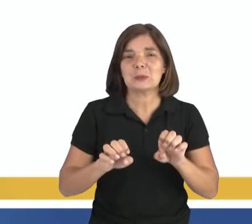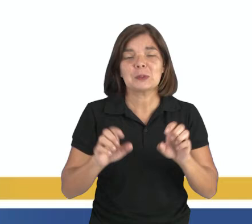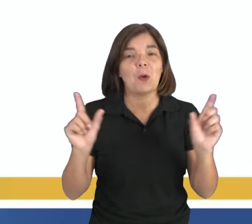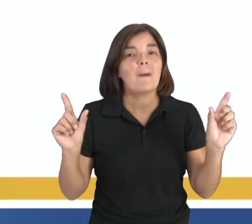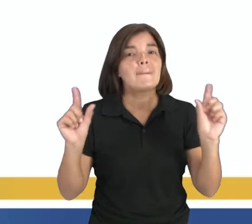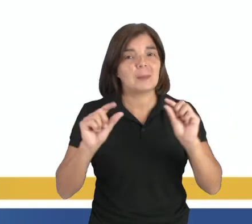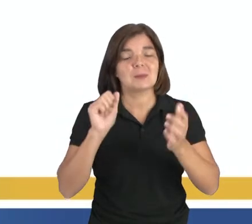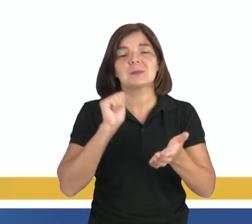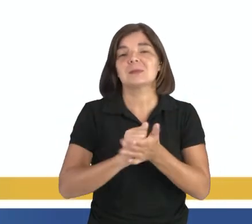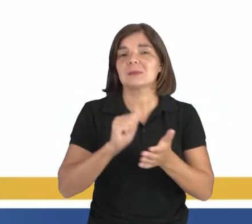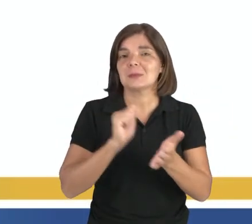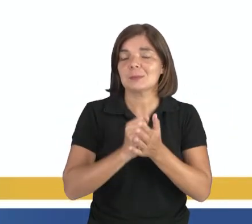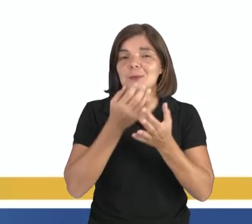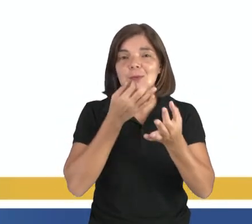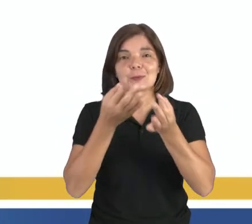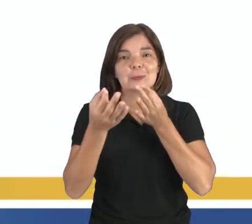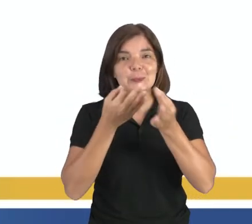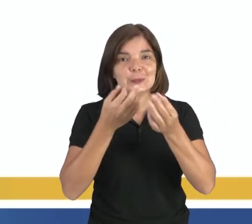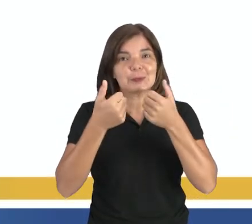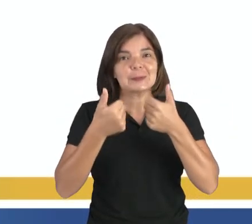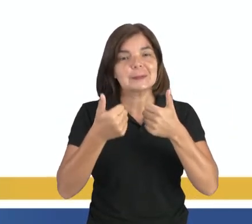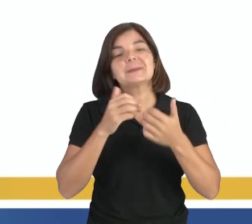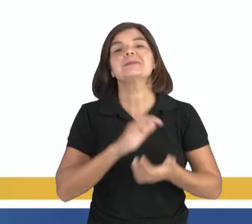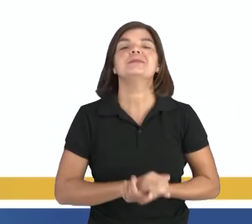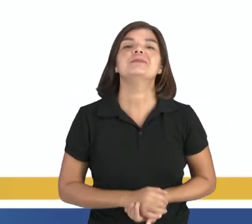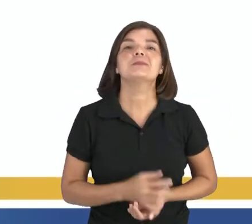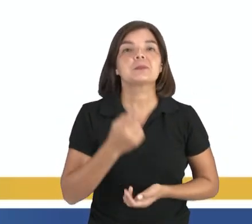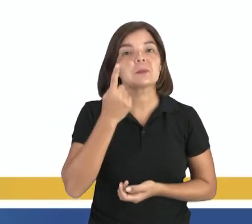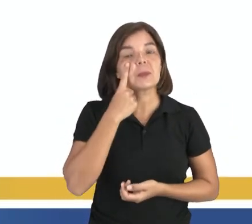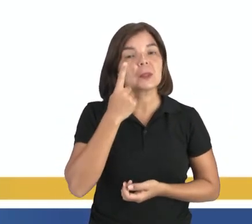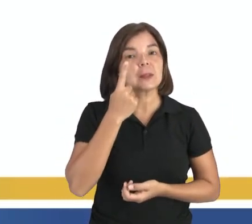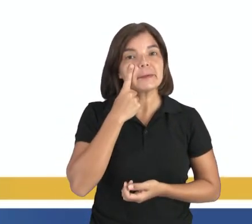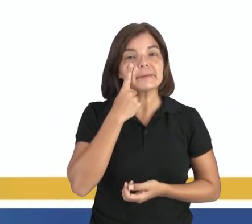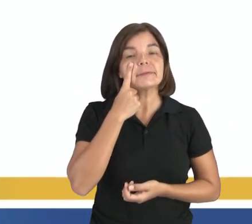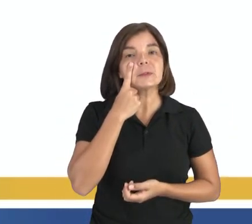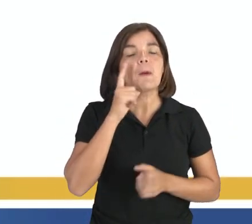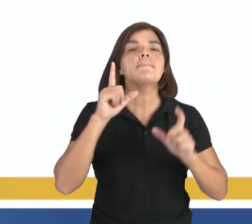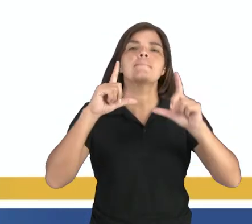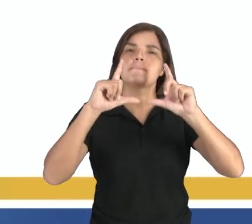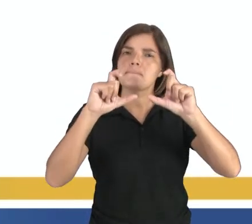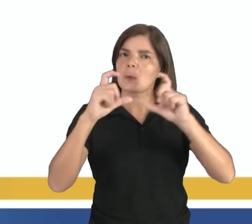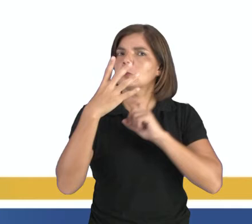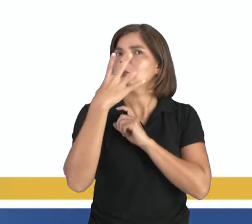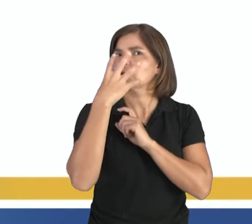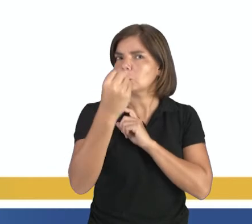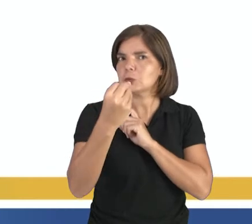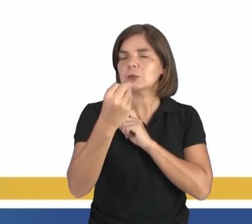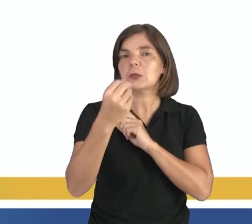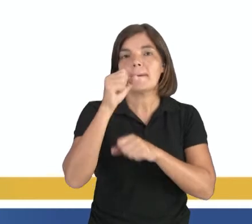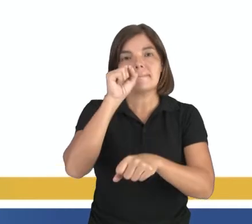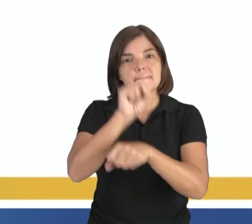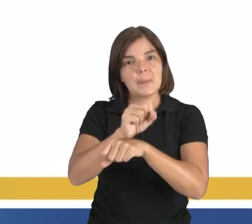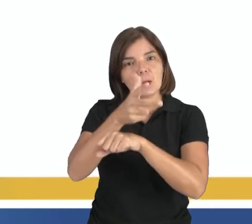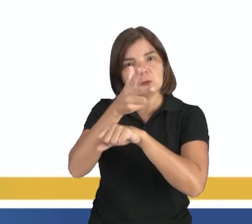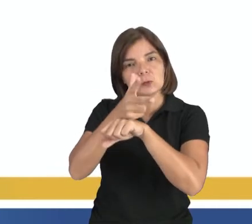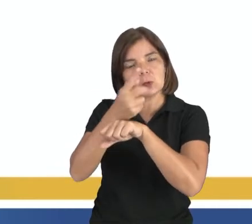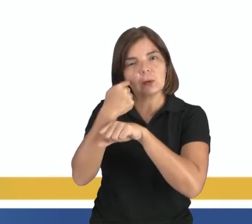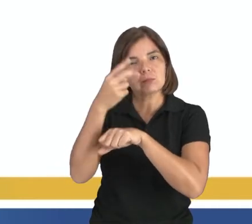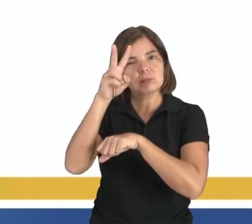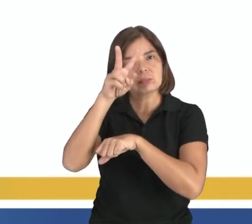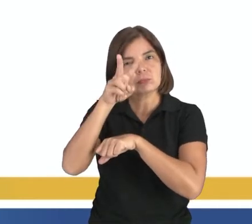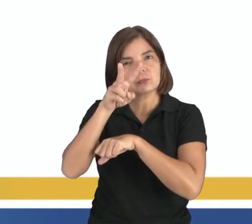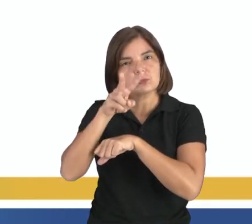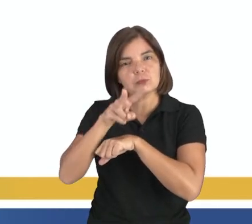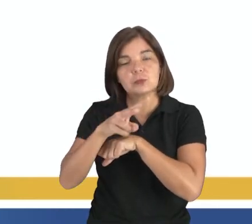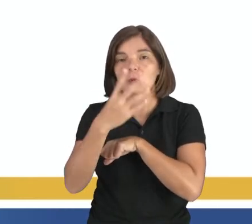do dissertativo argumentativo, tá certo? Então vejam aí, ó, podem tirar, né, pausar o vídeo, olhar,